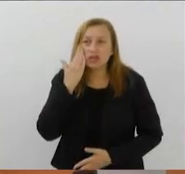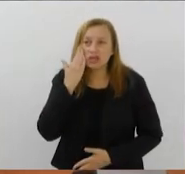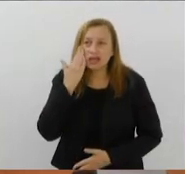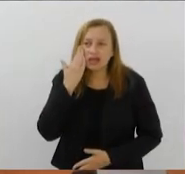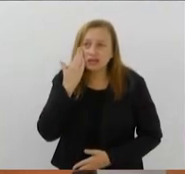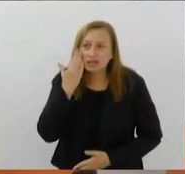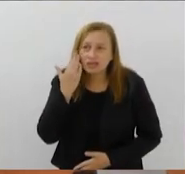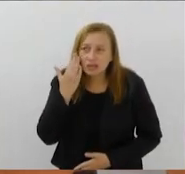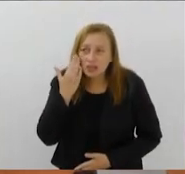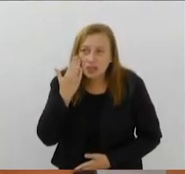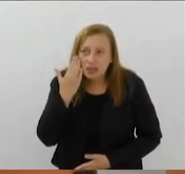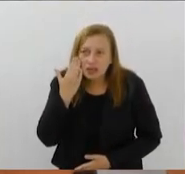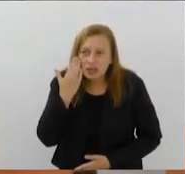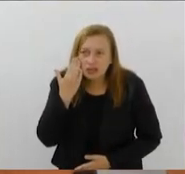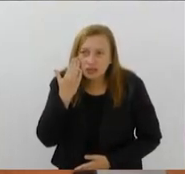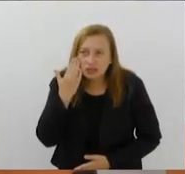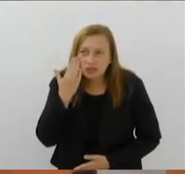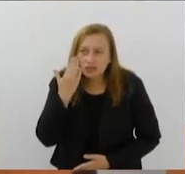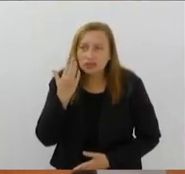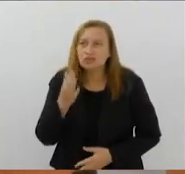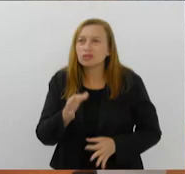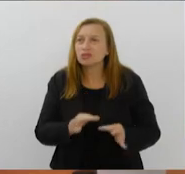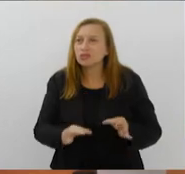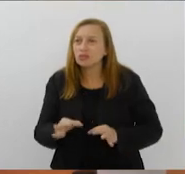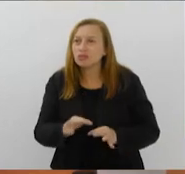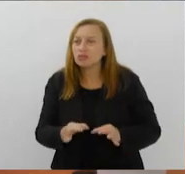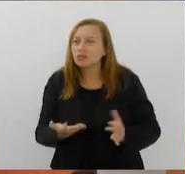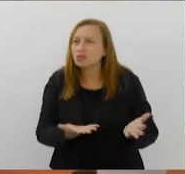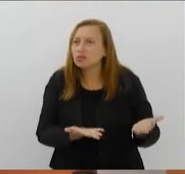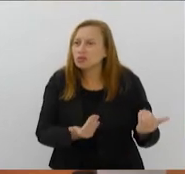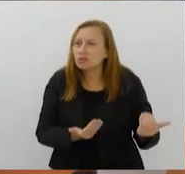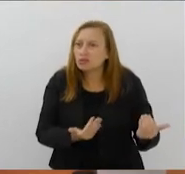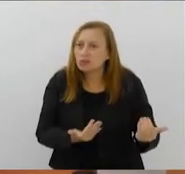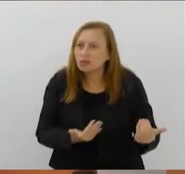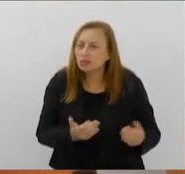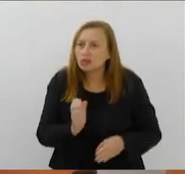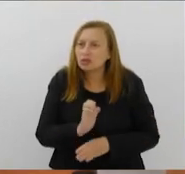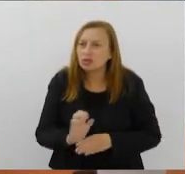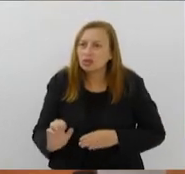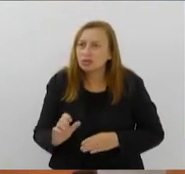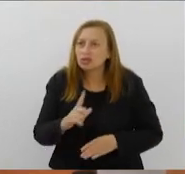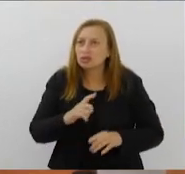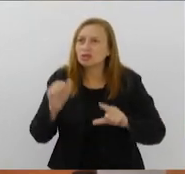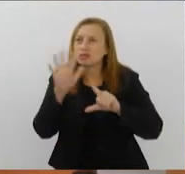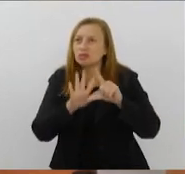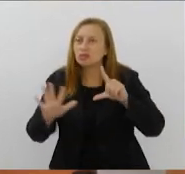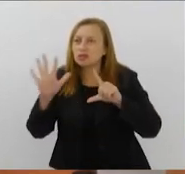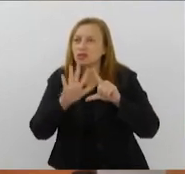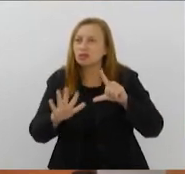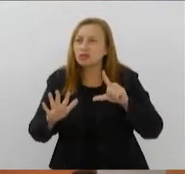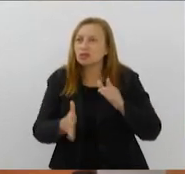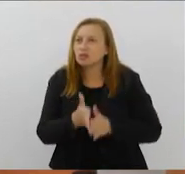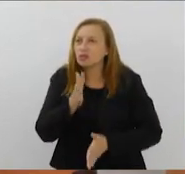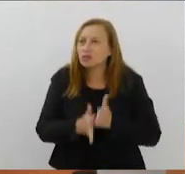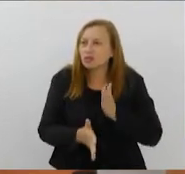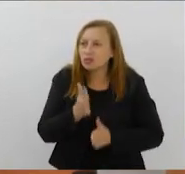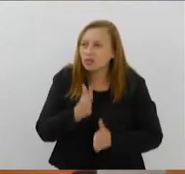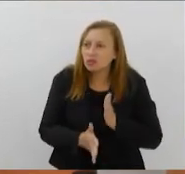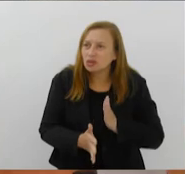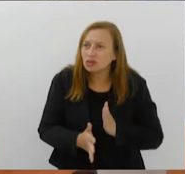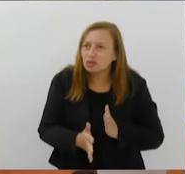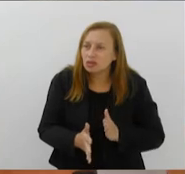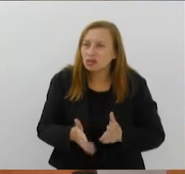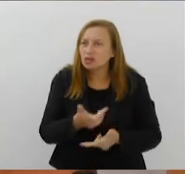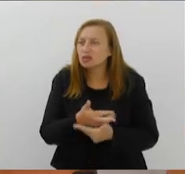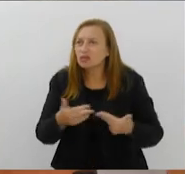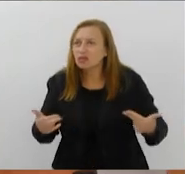grande entusiasta de um programa de estágios em Angra dos Reis. Temos uma plataforma com milhares de inscritos, temos centenas